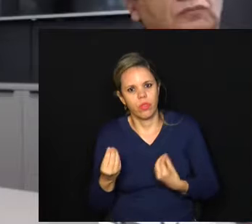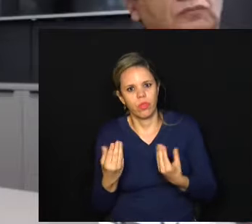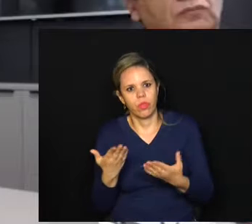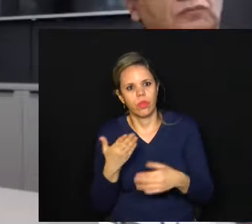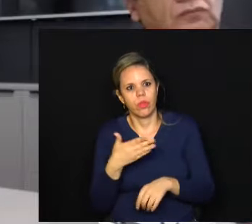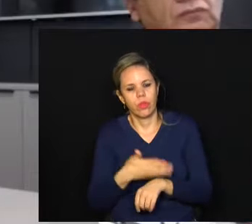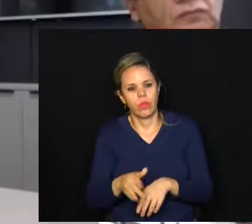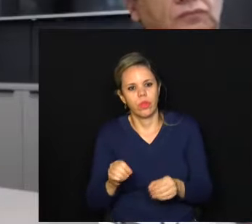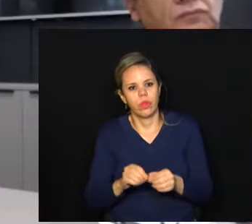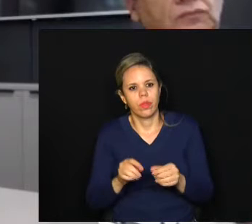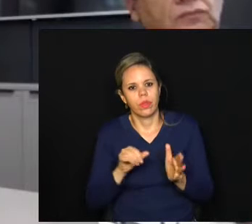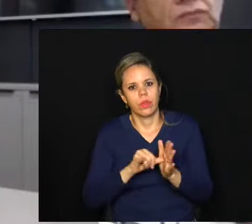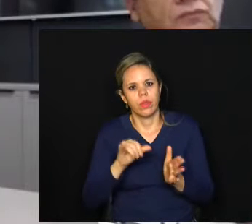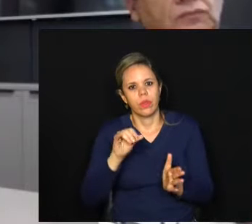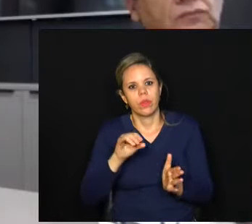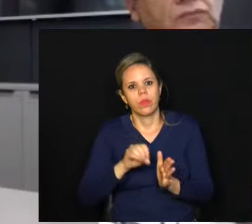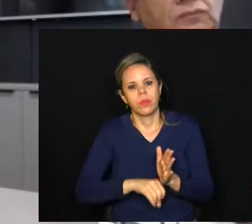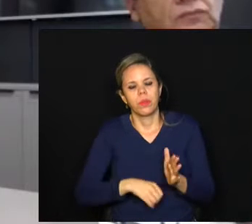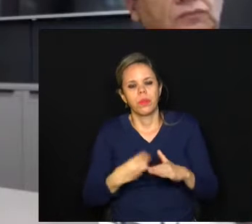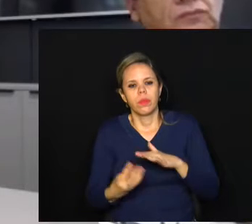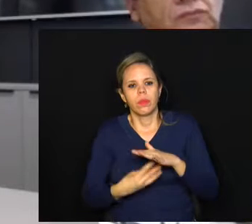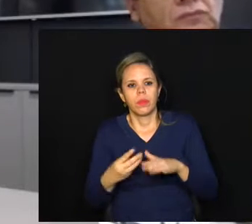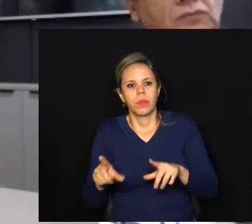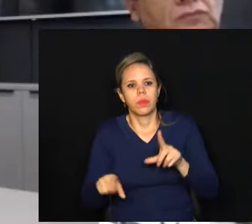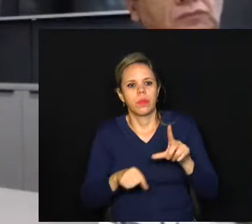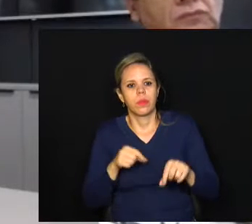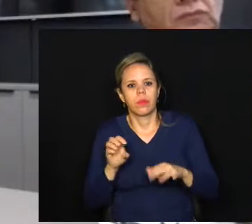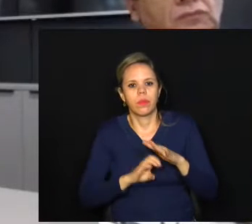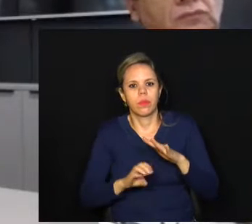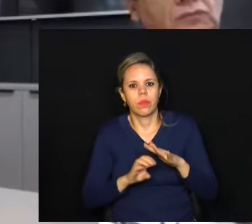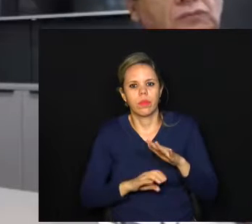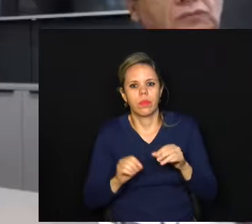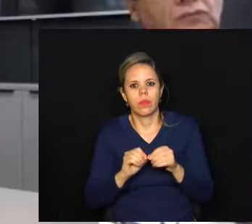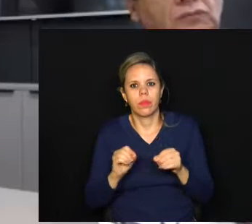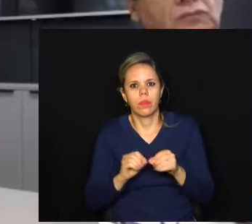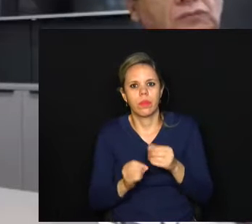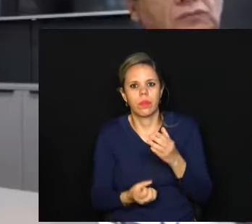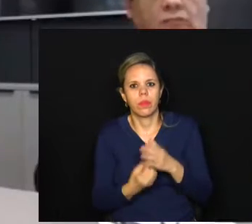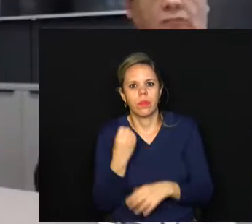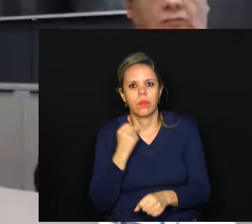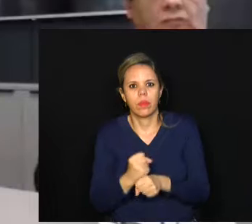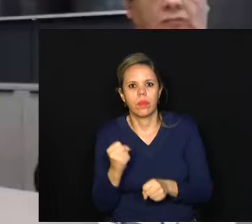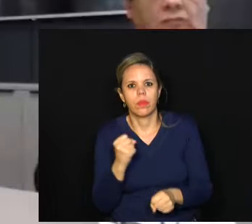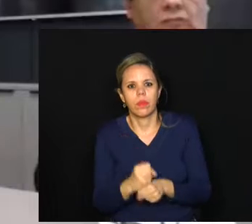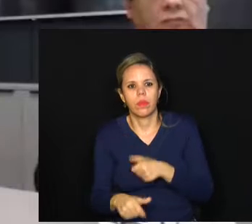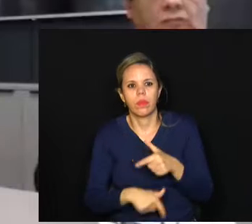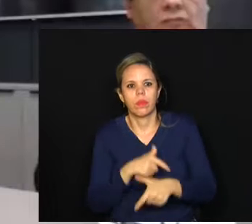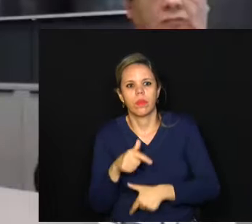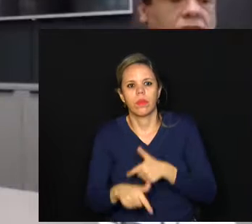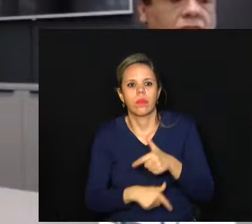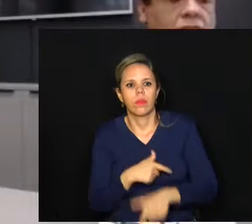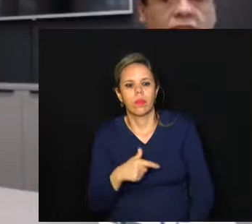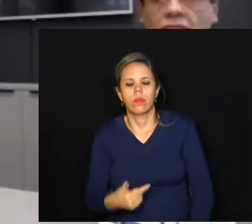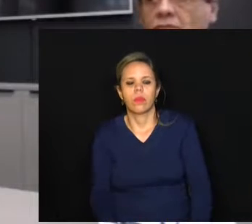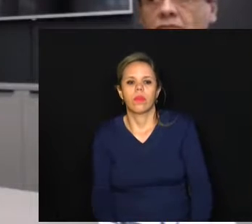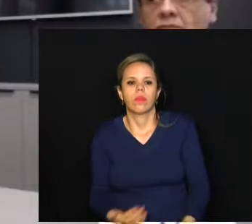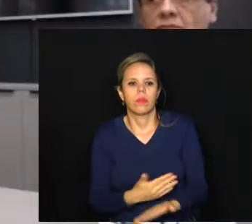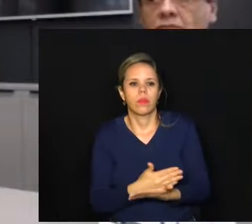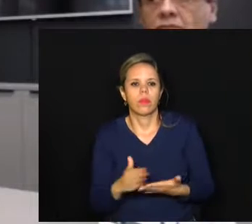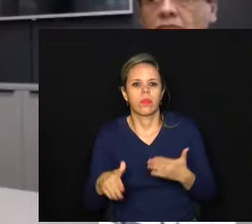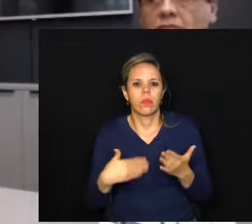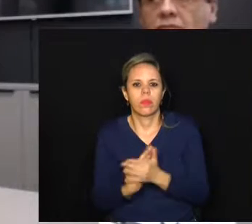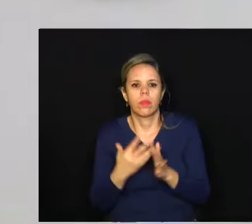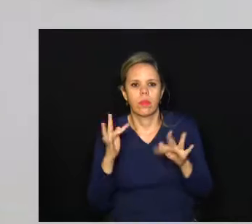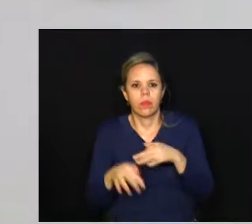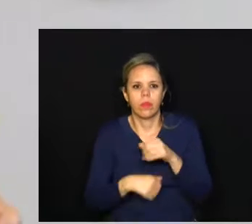praça o edital de licitação para a escolha da empresa que vai realizar a obra. Os trabalhos devem começar até o